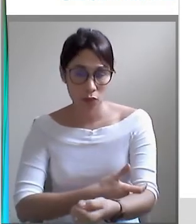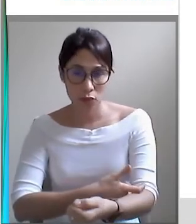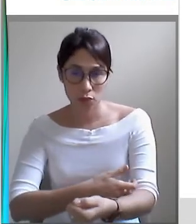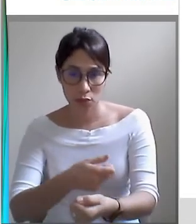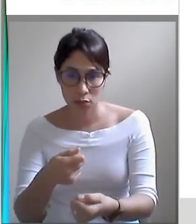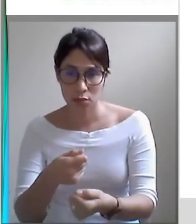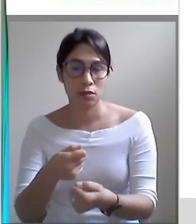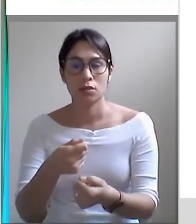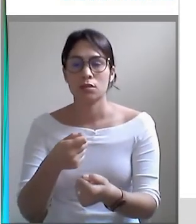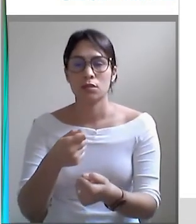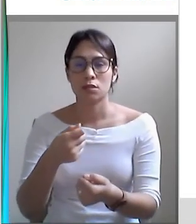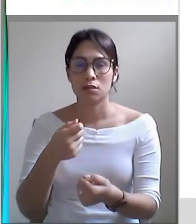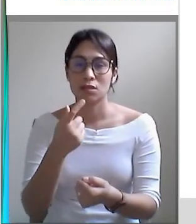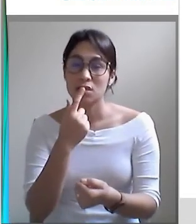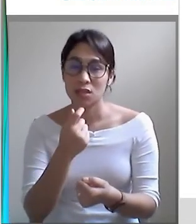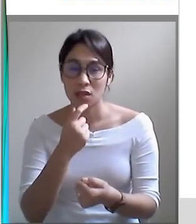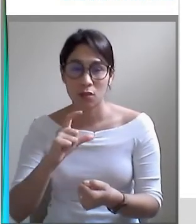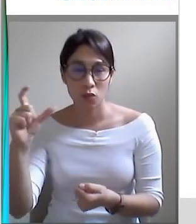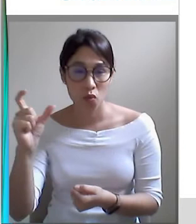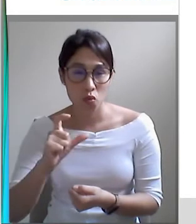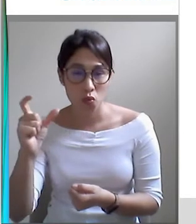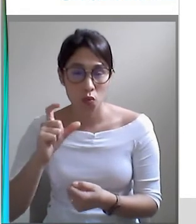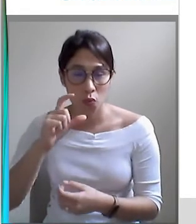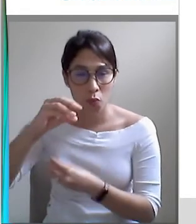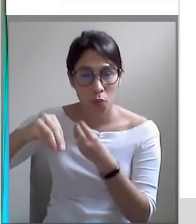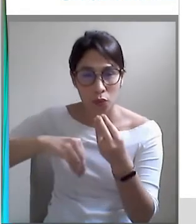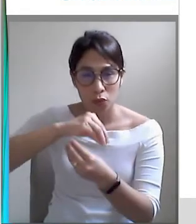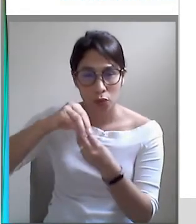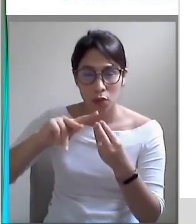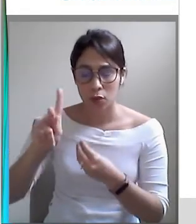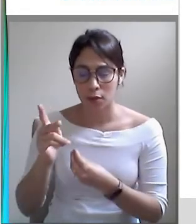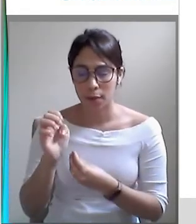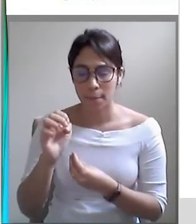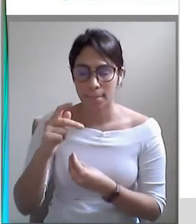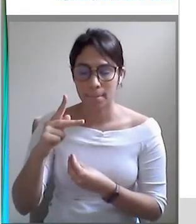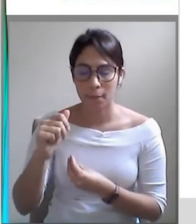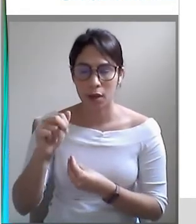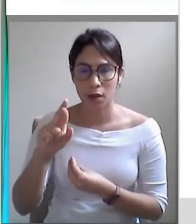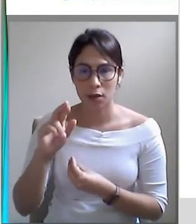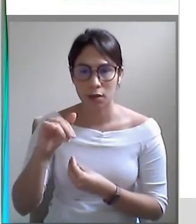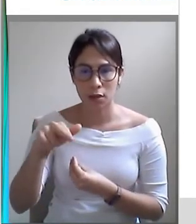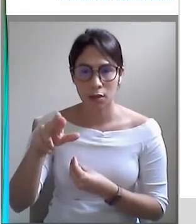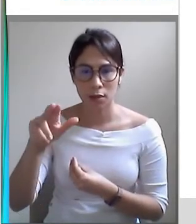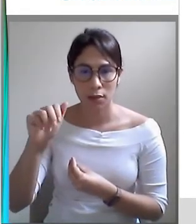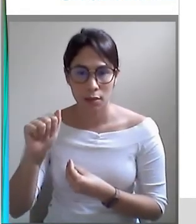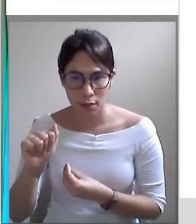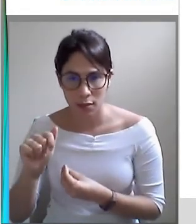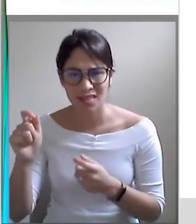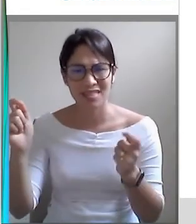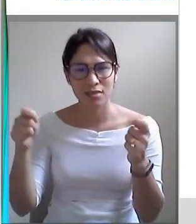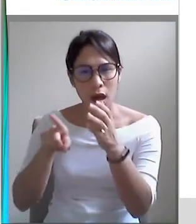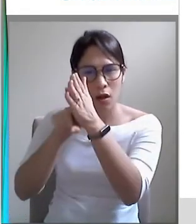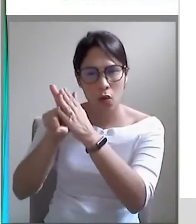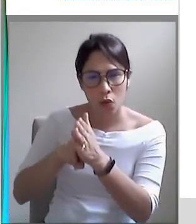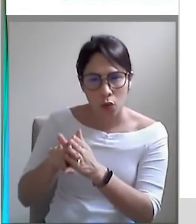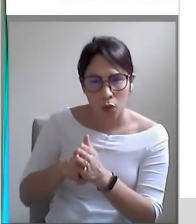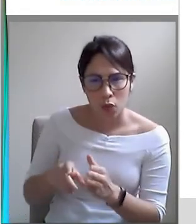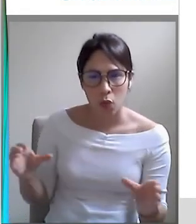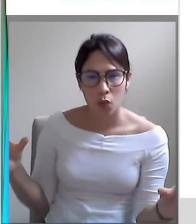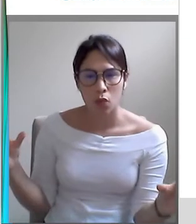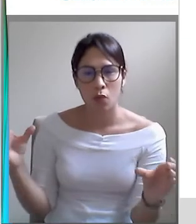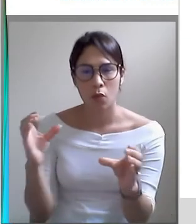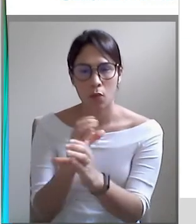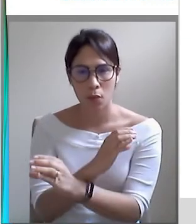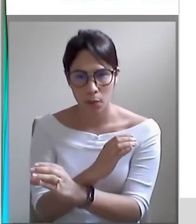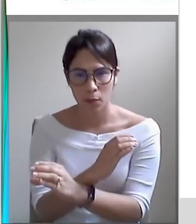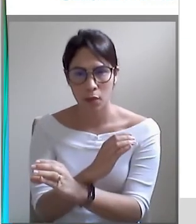quando coletamos o sangue em tubos com heparina, é possível fazer um hemograma completo e análise de